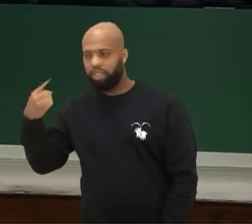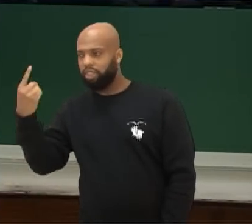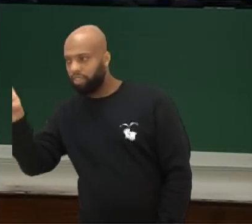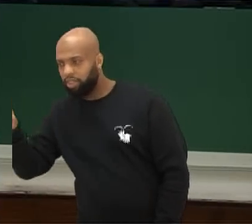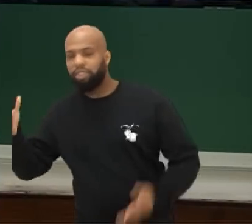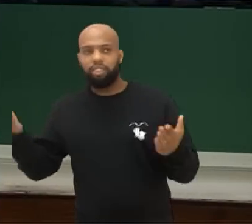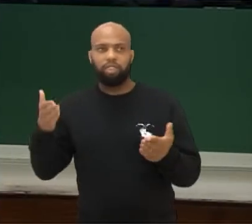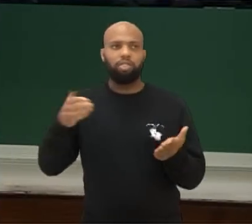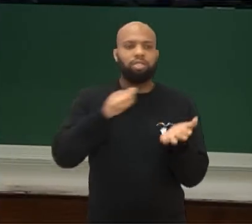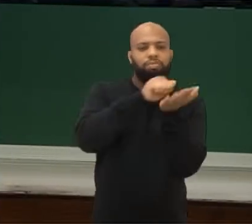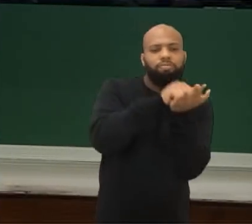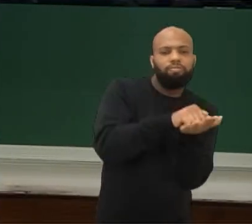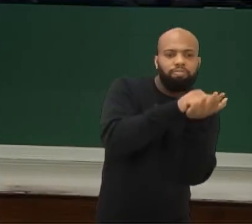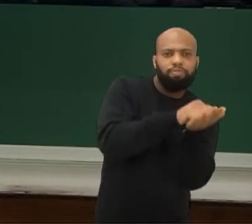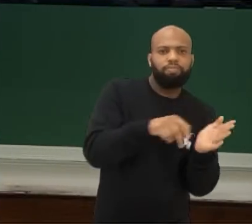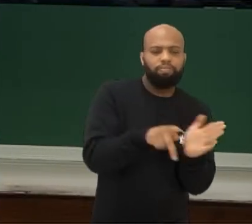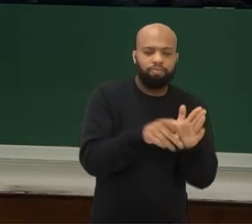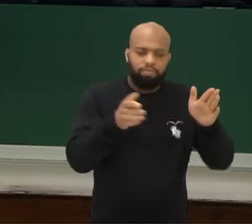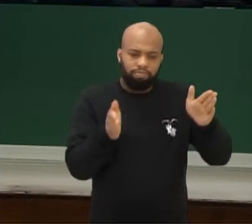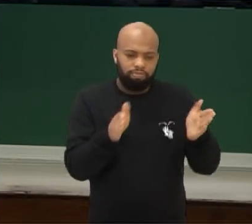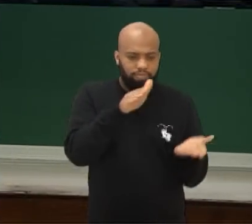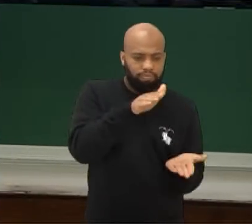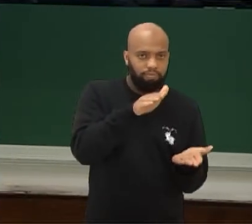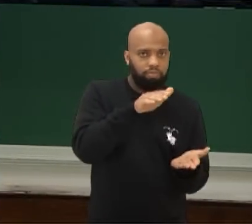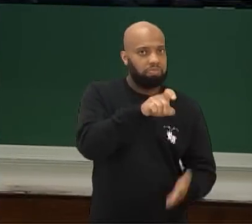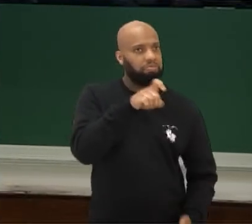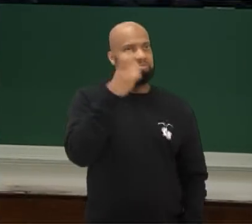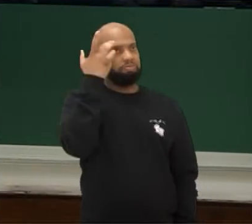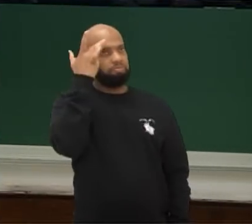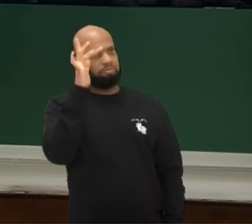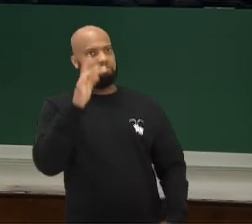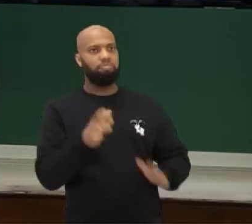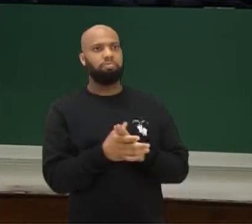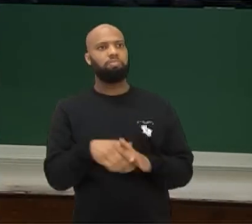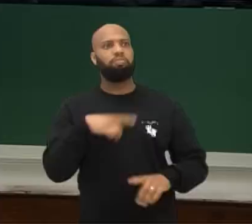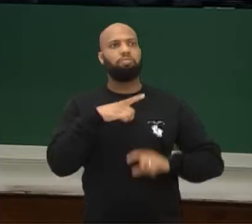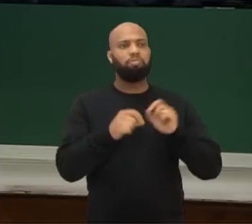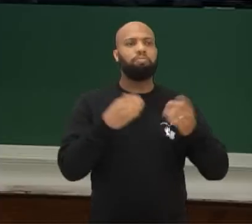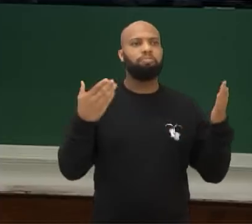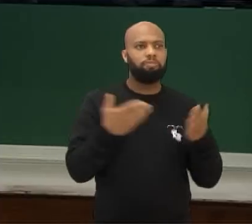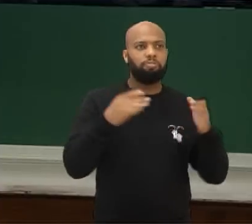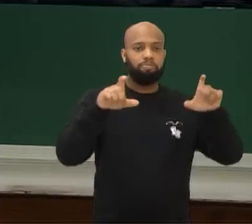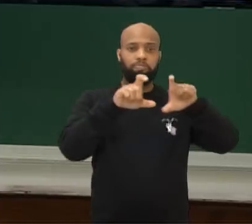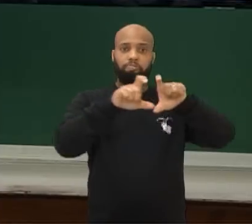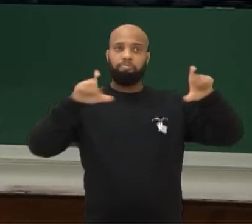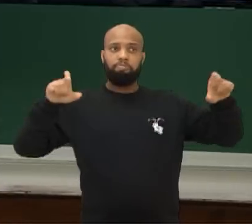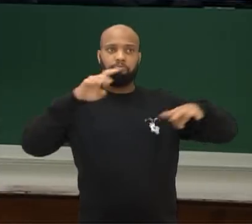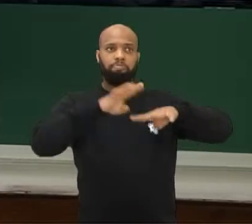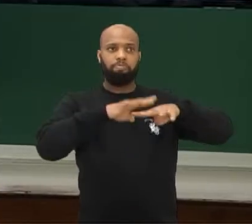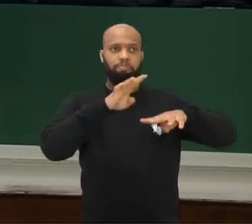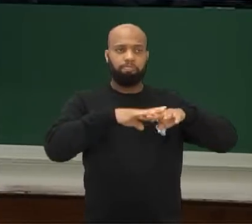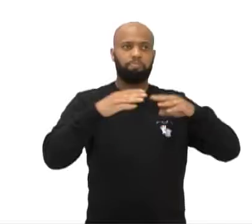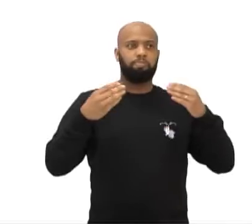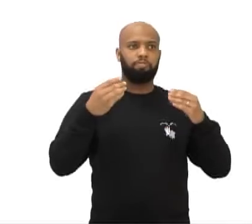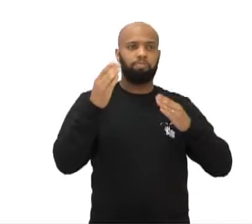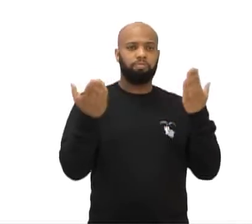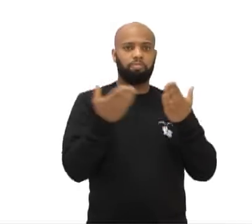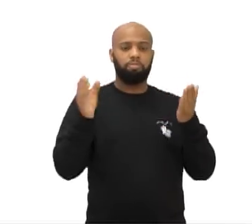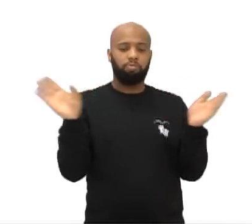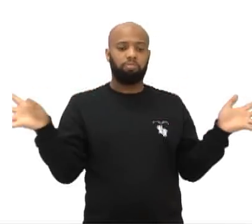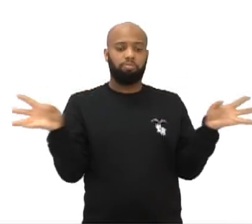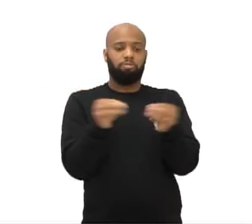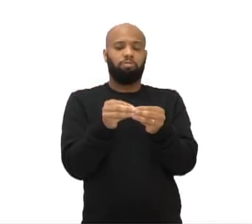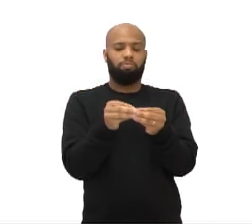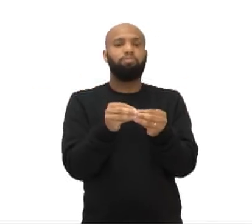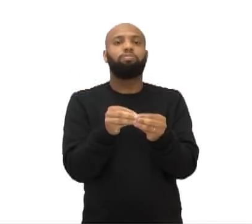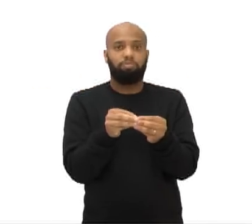do cubo? A massa do cubo nós chamamos de x. Então, nós vamos pegar a nossa equação e vamos